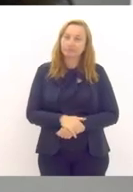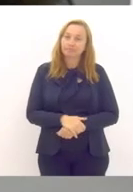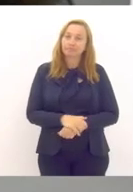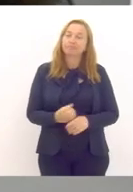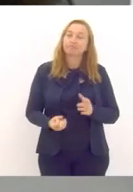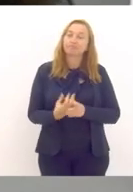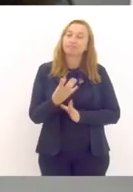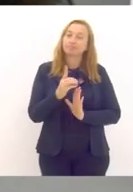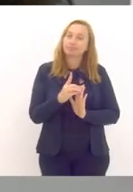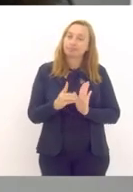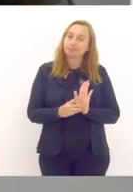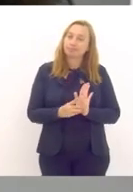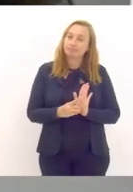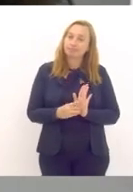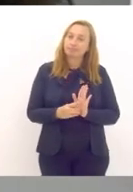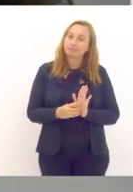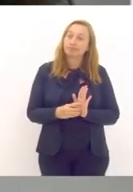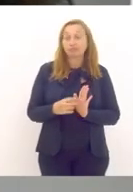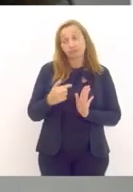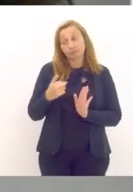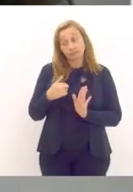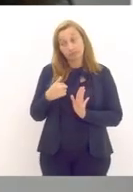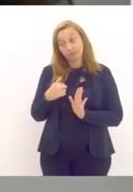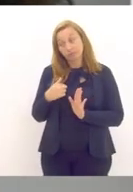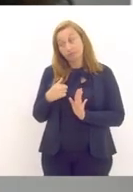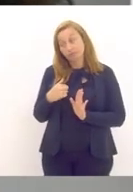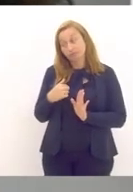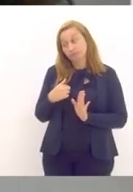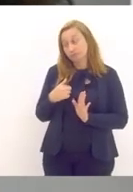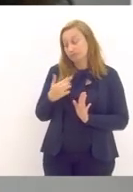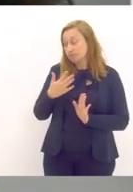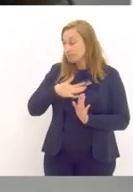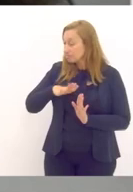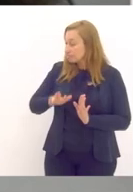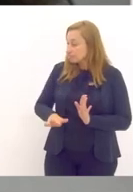decreto que eu julguei à época, como julgo até hoje,